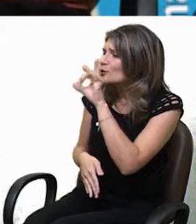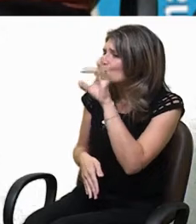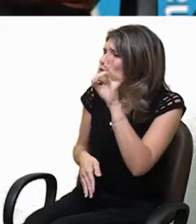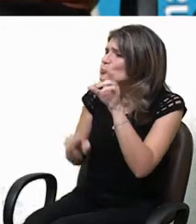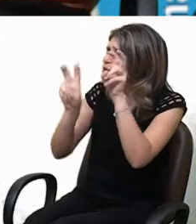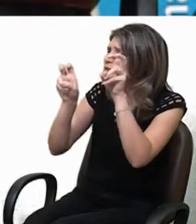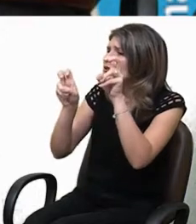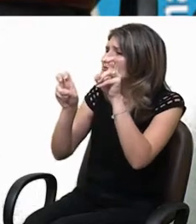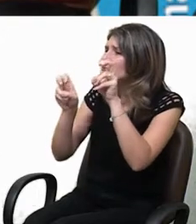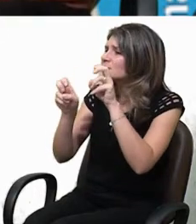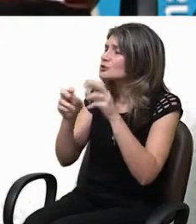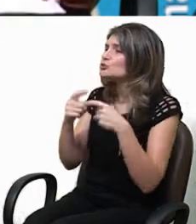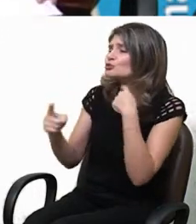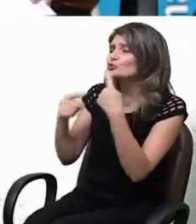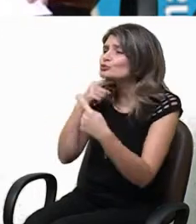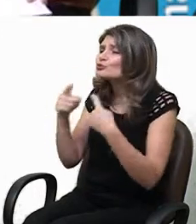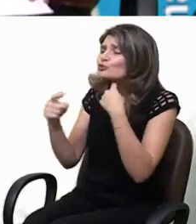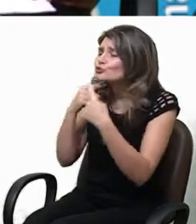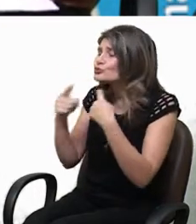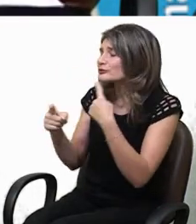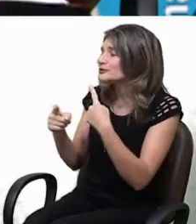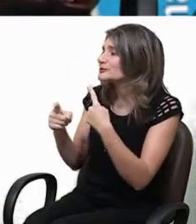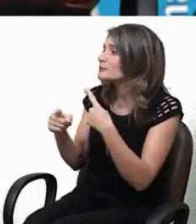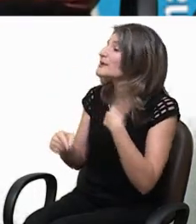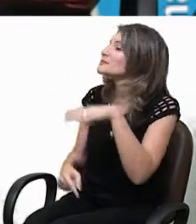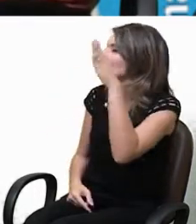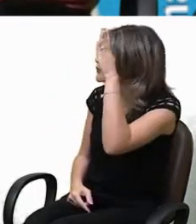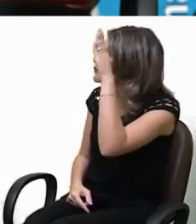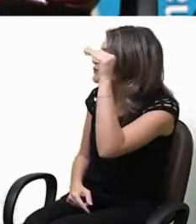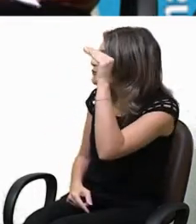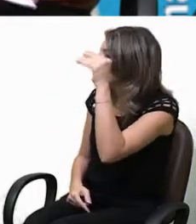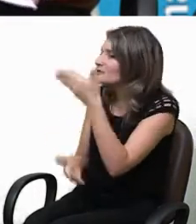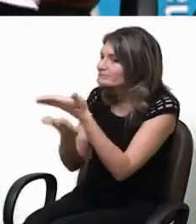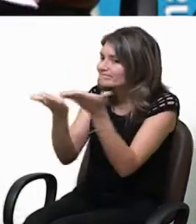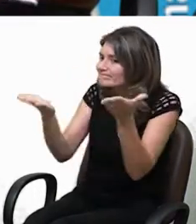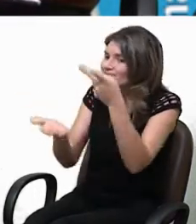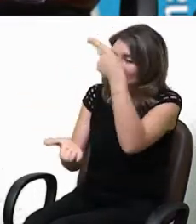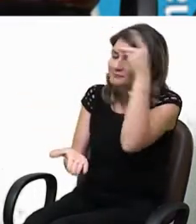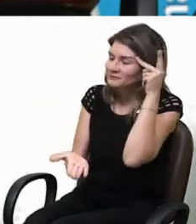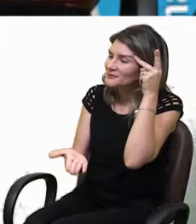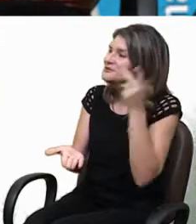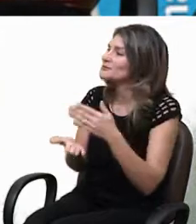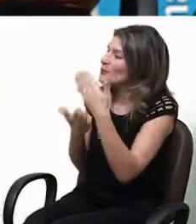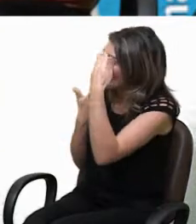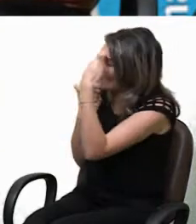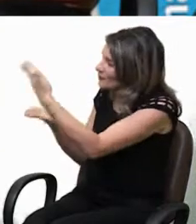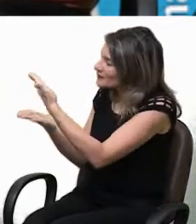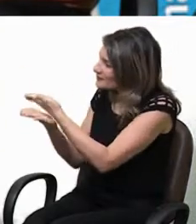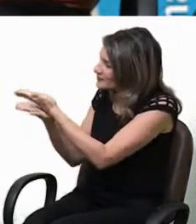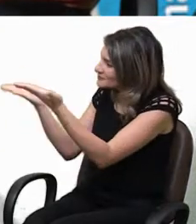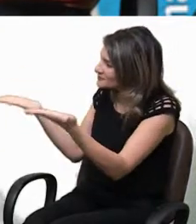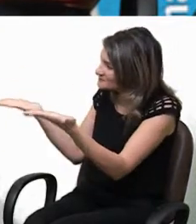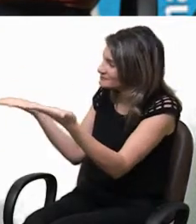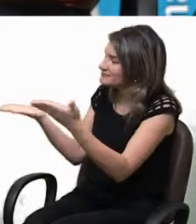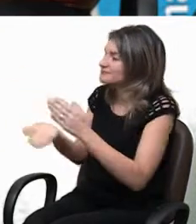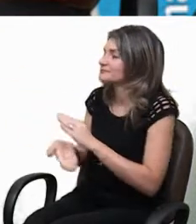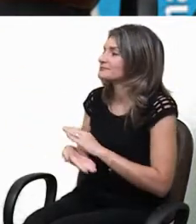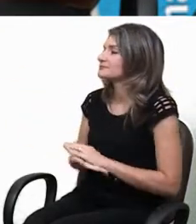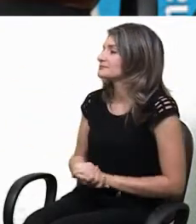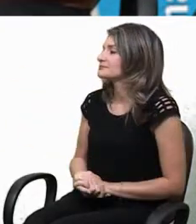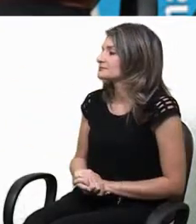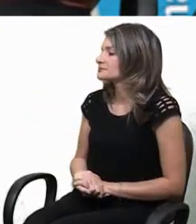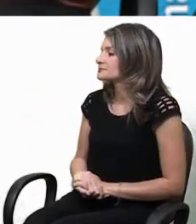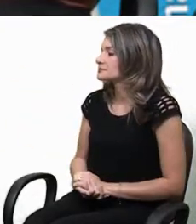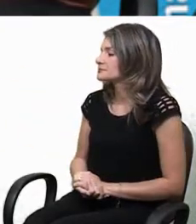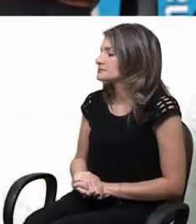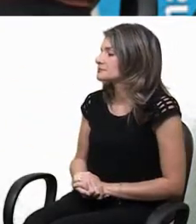só gera várias dúvidas, mas que também é uma curiosidade de várias pessoas. Muito obrigada pela presença de vocês.